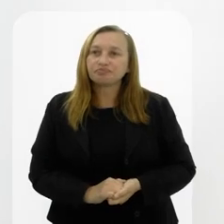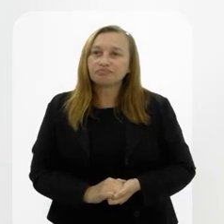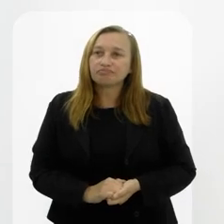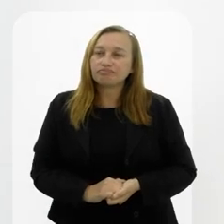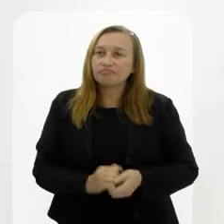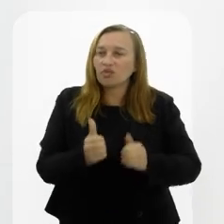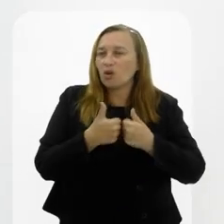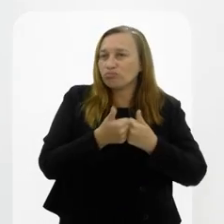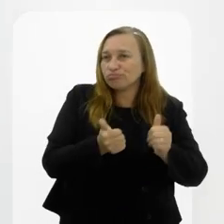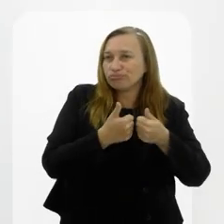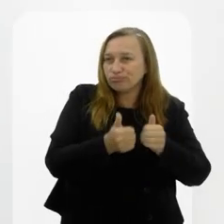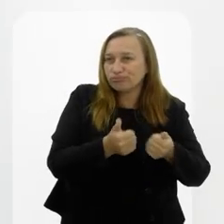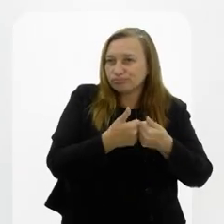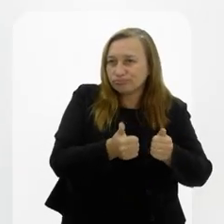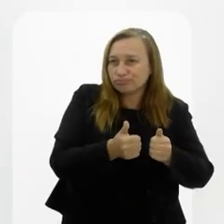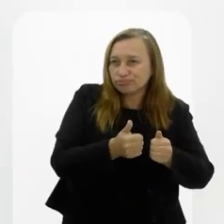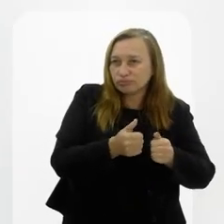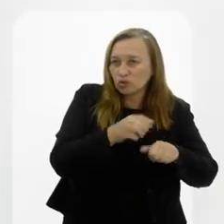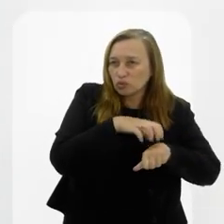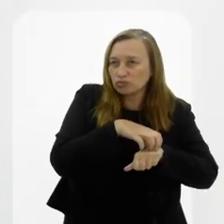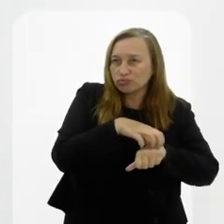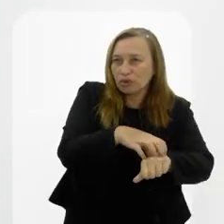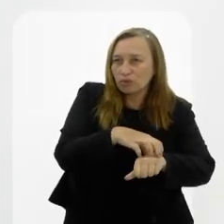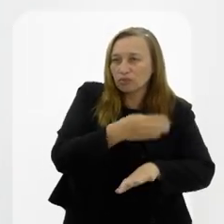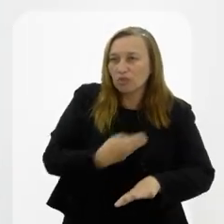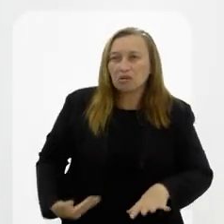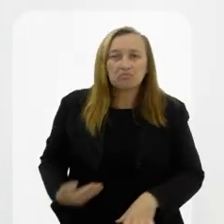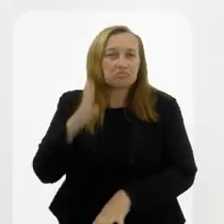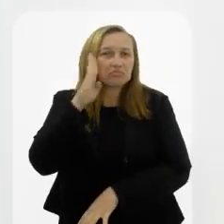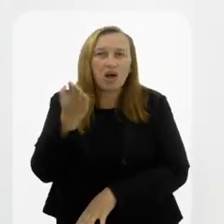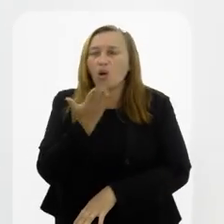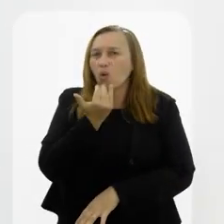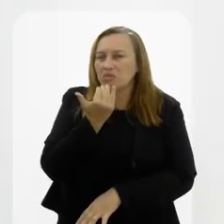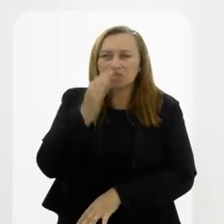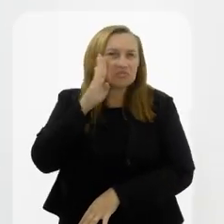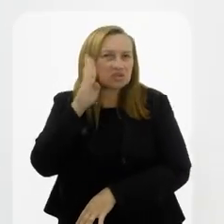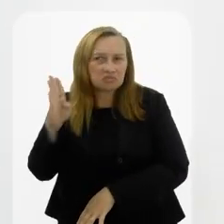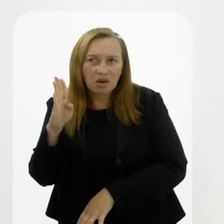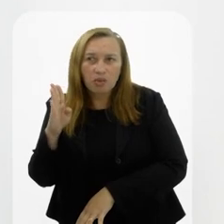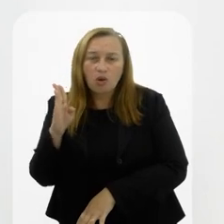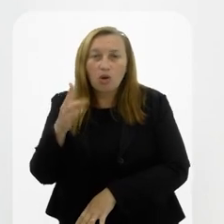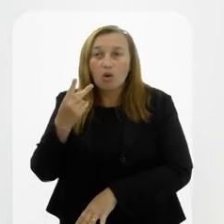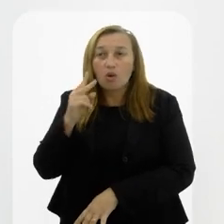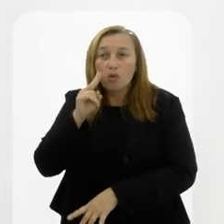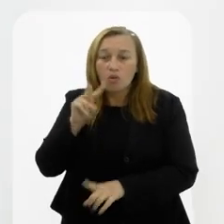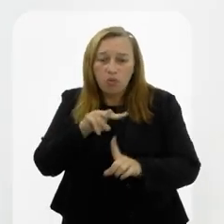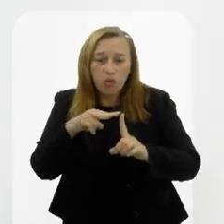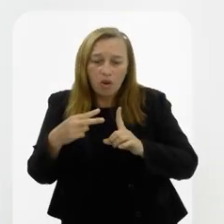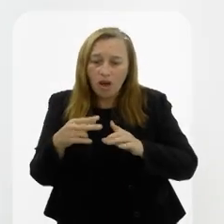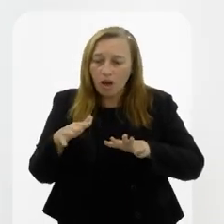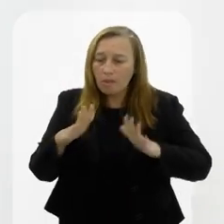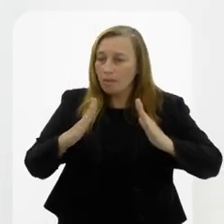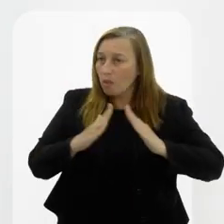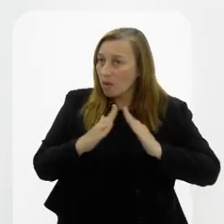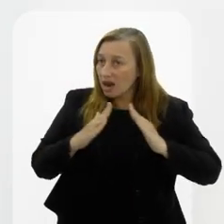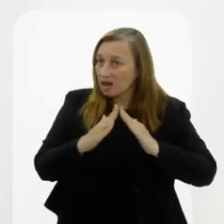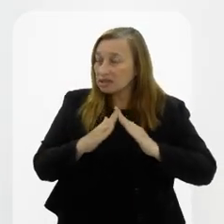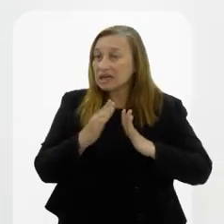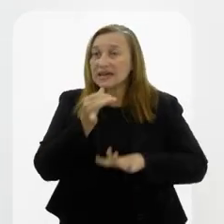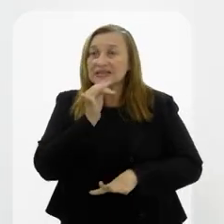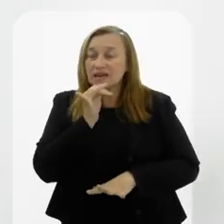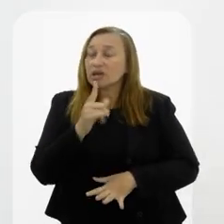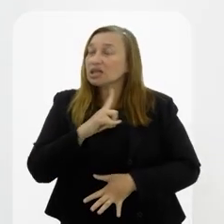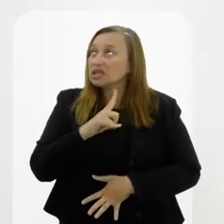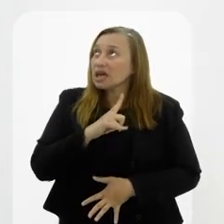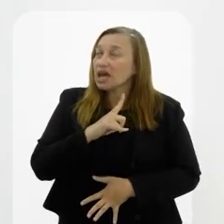a questão do transporte público é fundamental, a questão da alimentação é fundamental, olhar para a habitação, ter